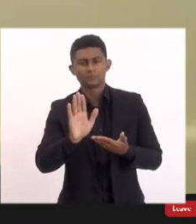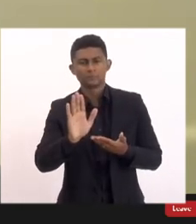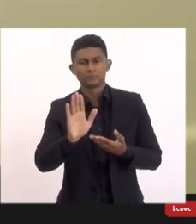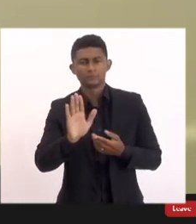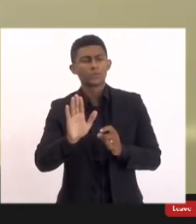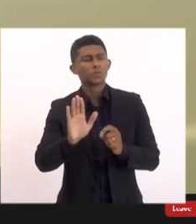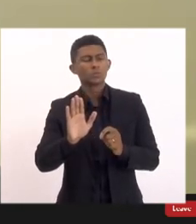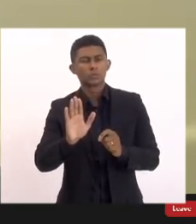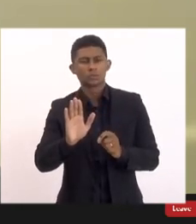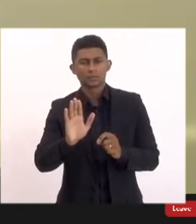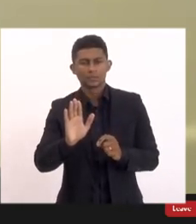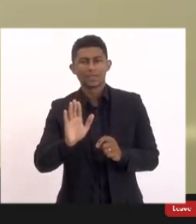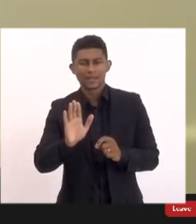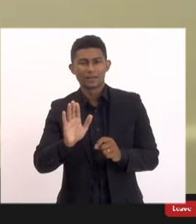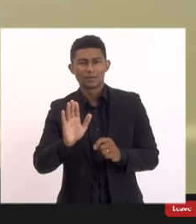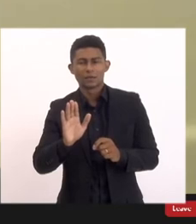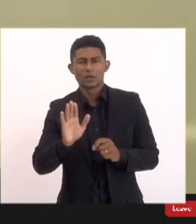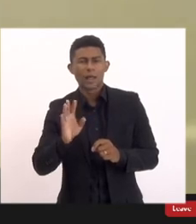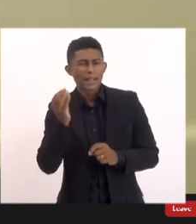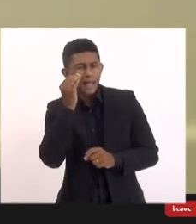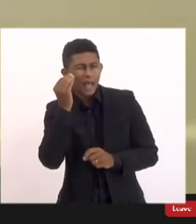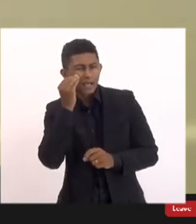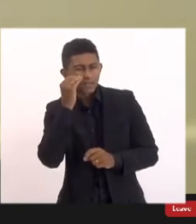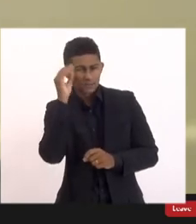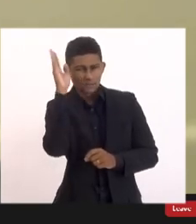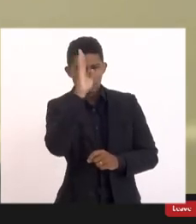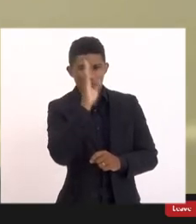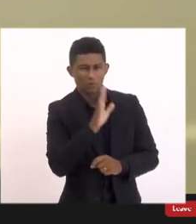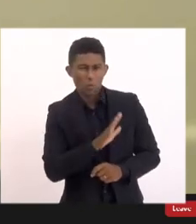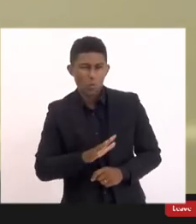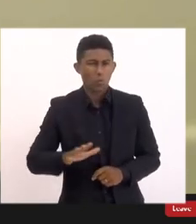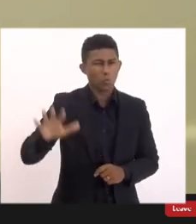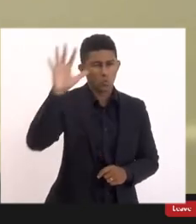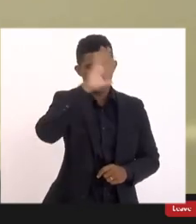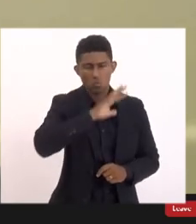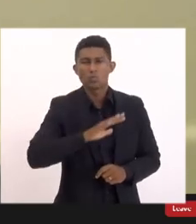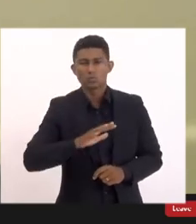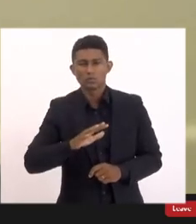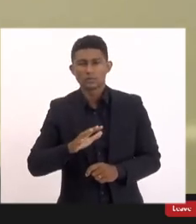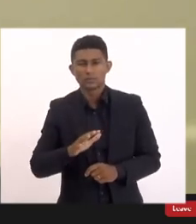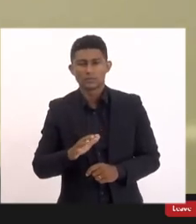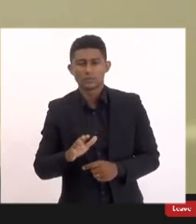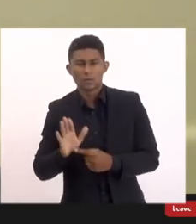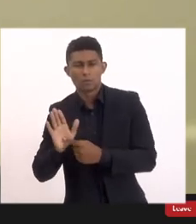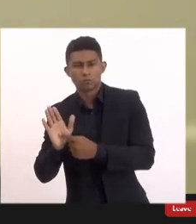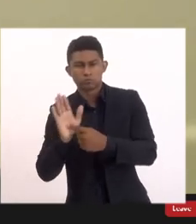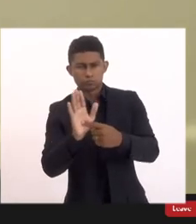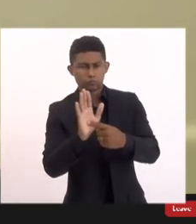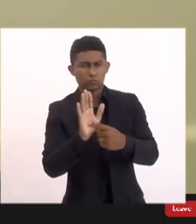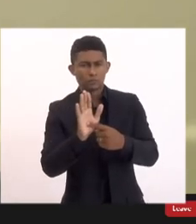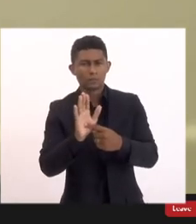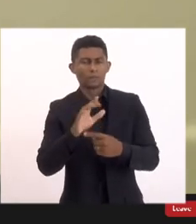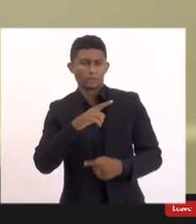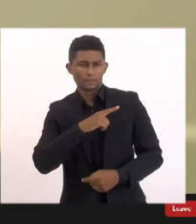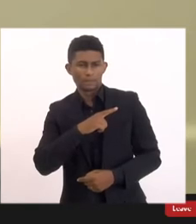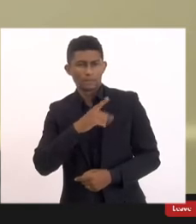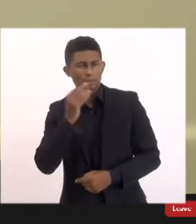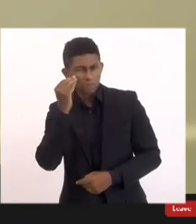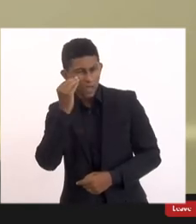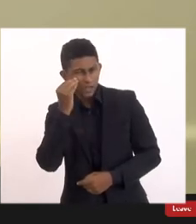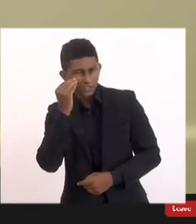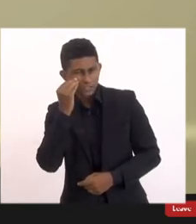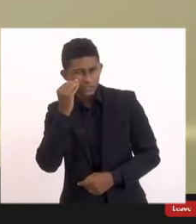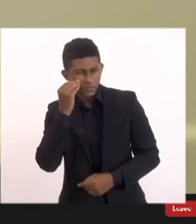um plano nacional de expansão de testagem, e colocou à disposição uma certa quantidade, até razoável,